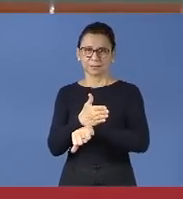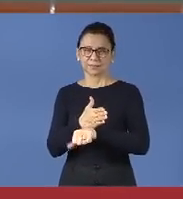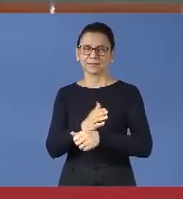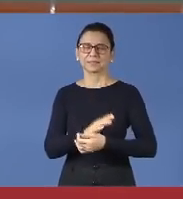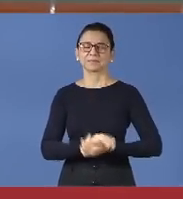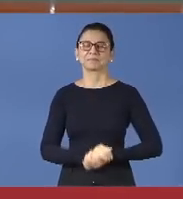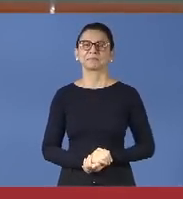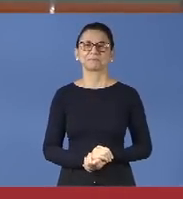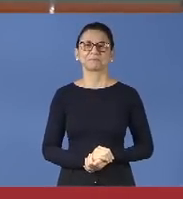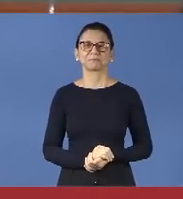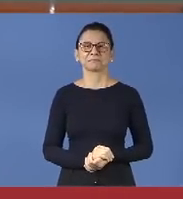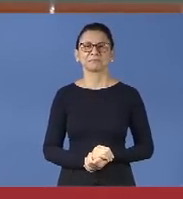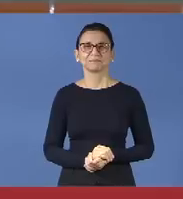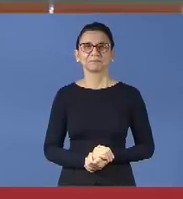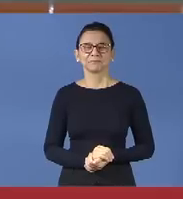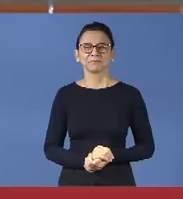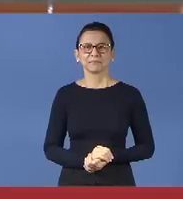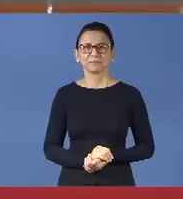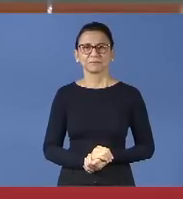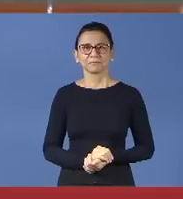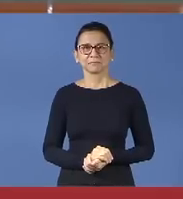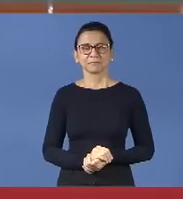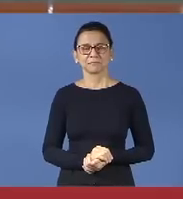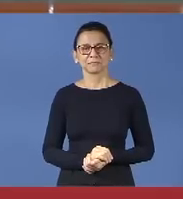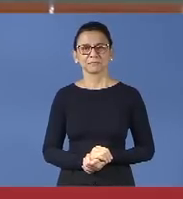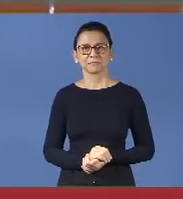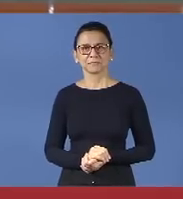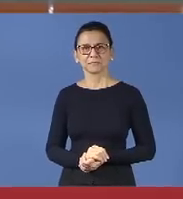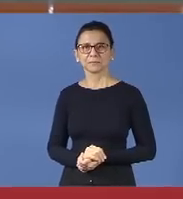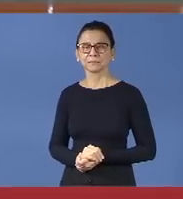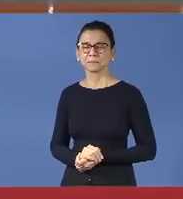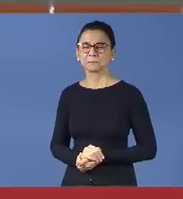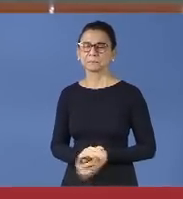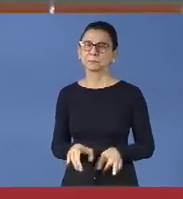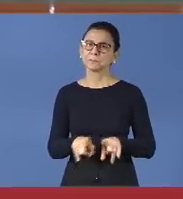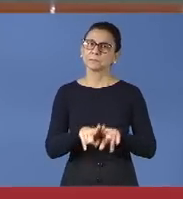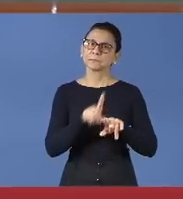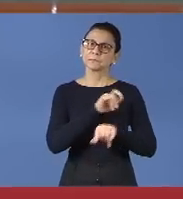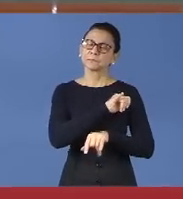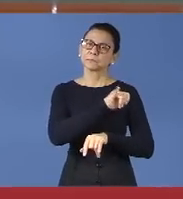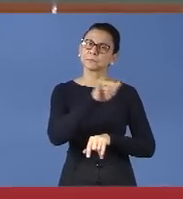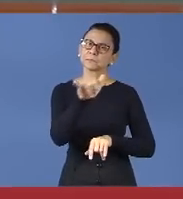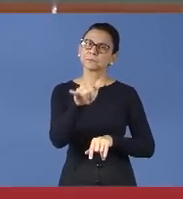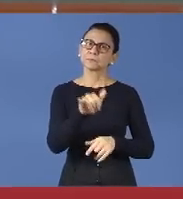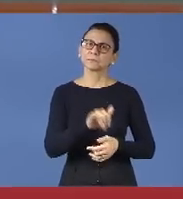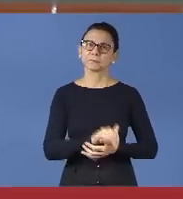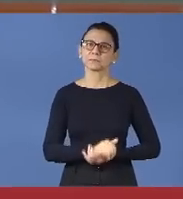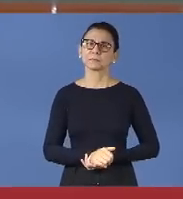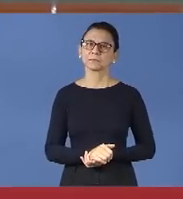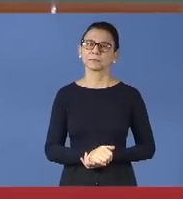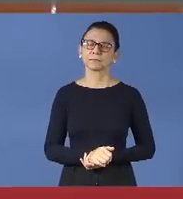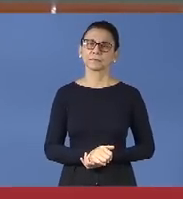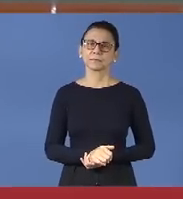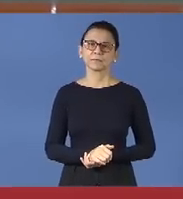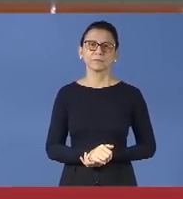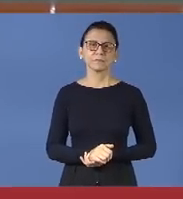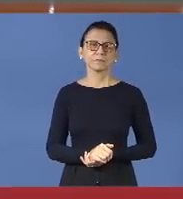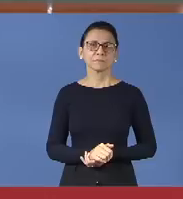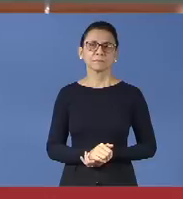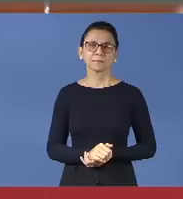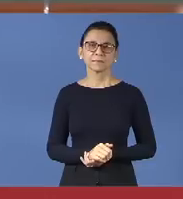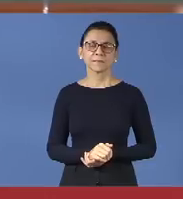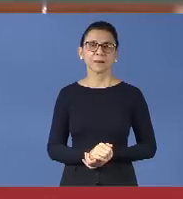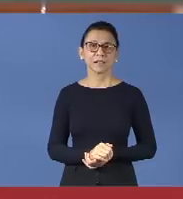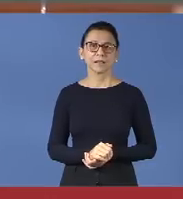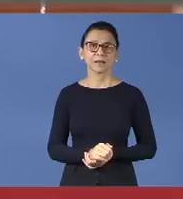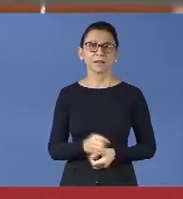aqui do Estado do Espírito Santo. Também informamos aos irmãos que uma grande vitória da obra